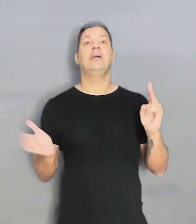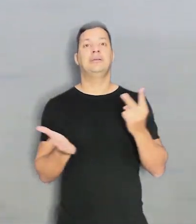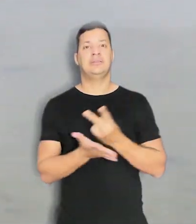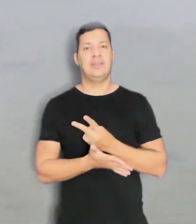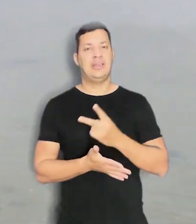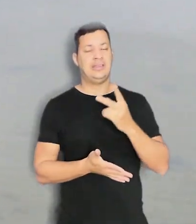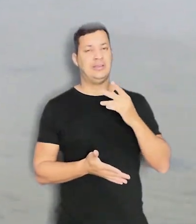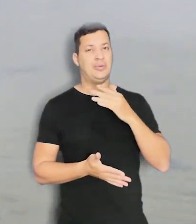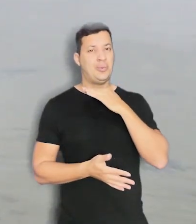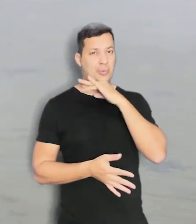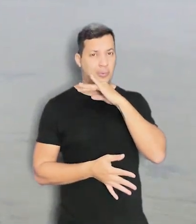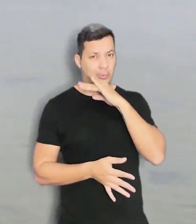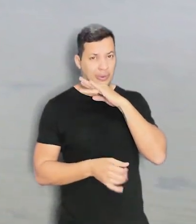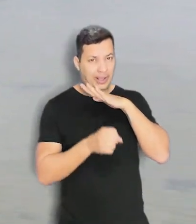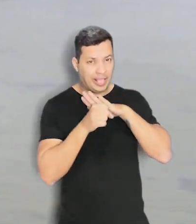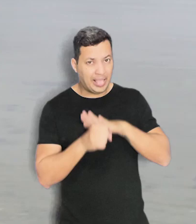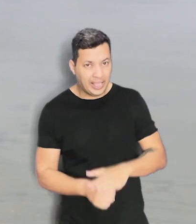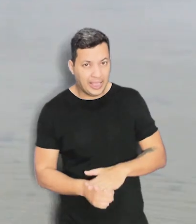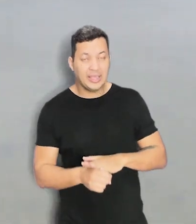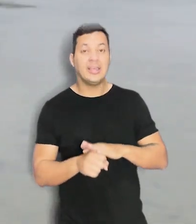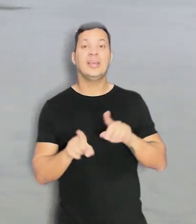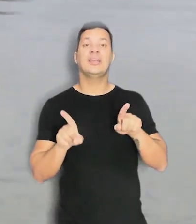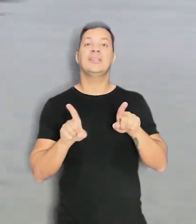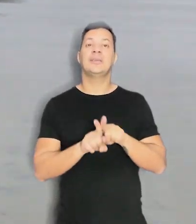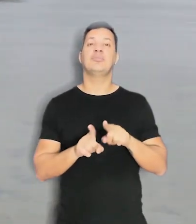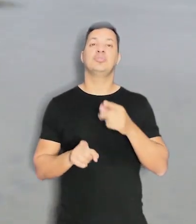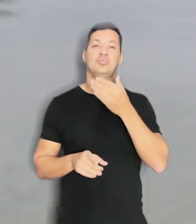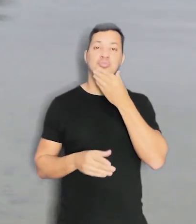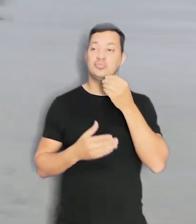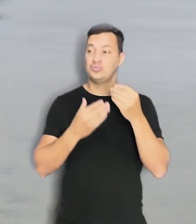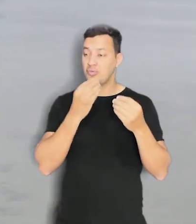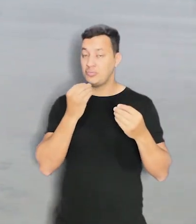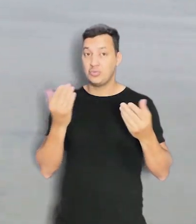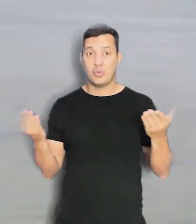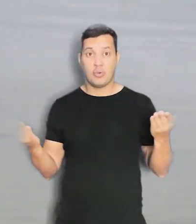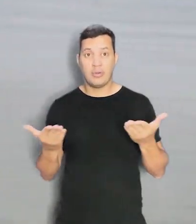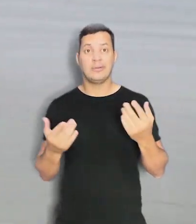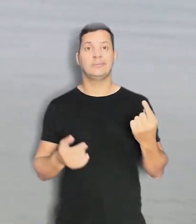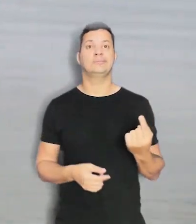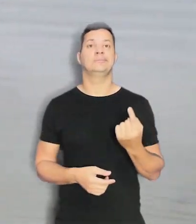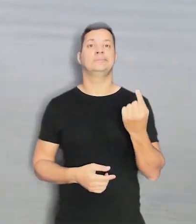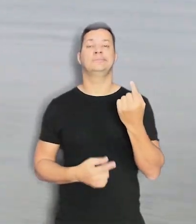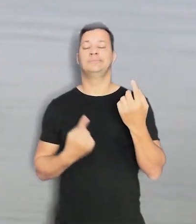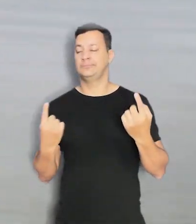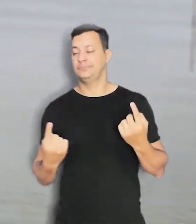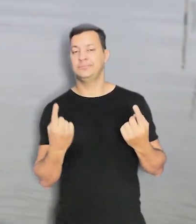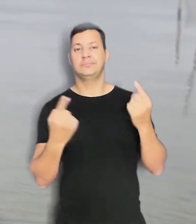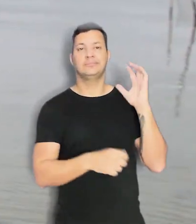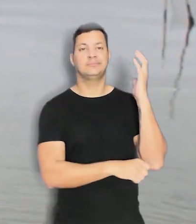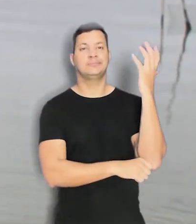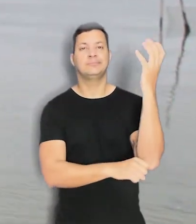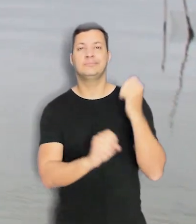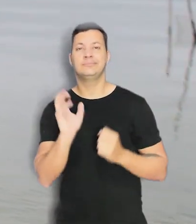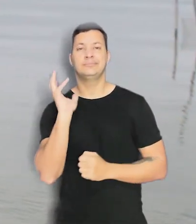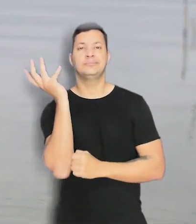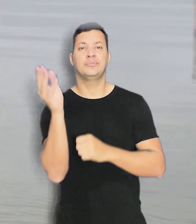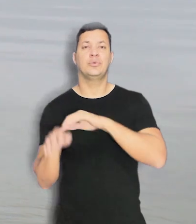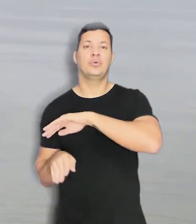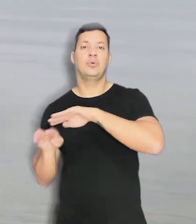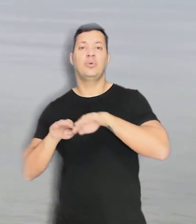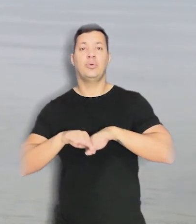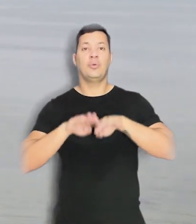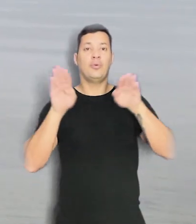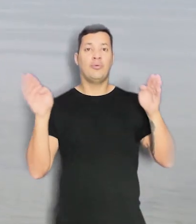punição. E os teus ainda vagam por serras, por vales, buscando um asilo